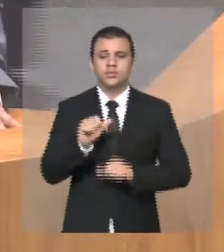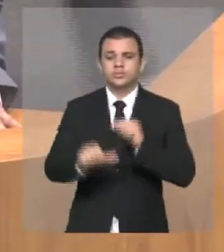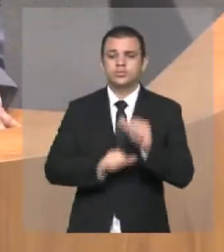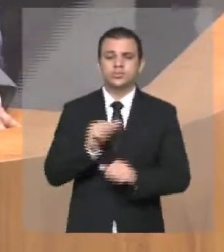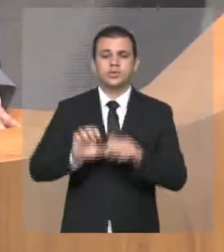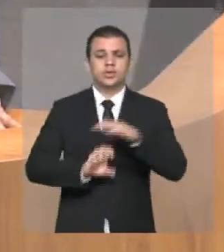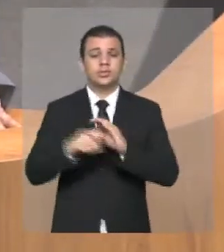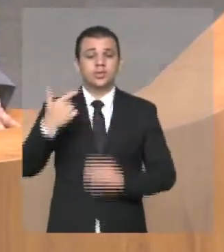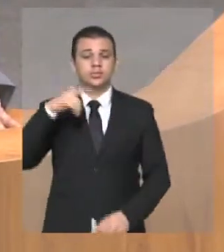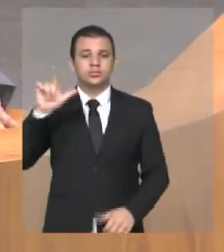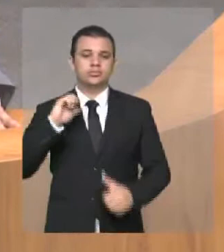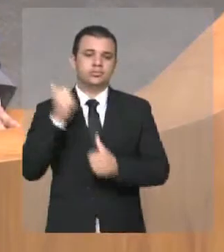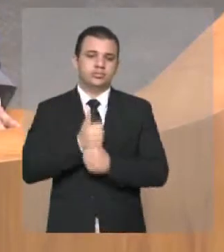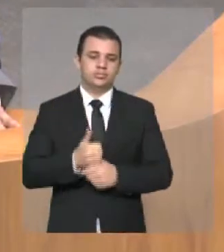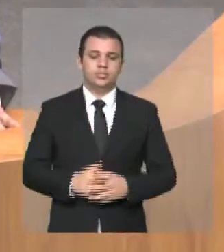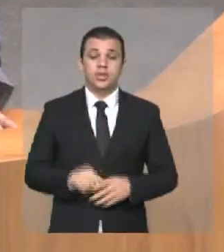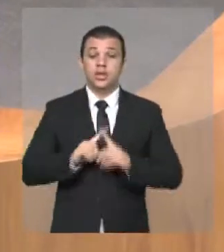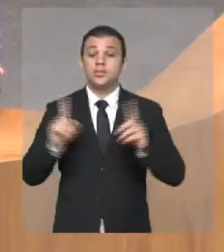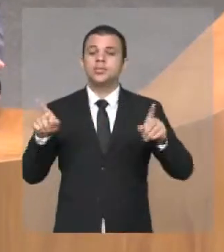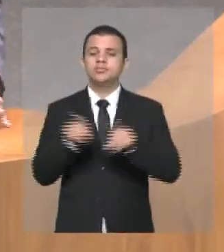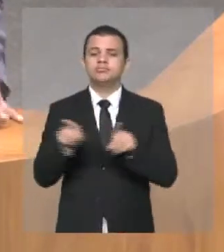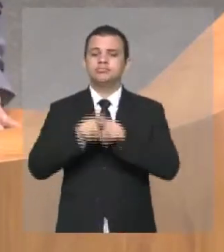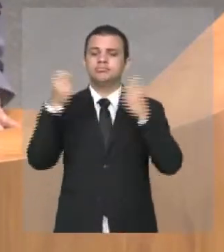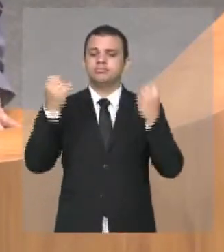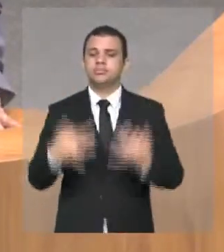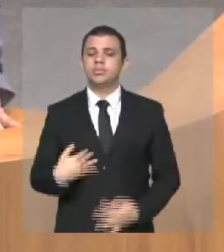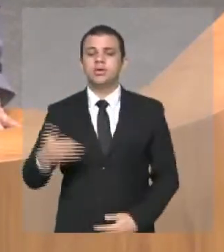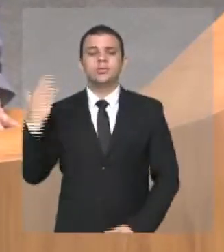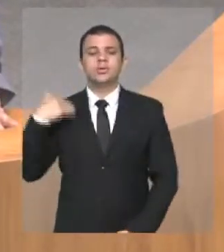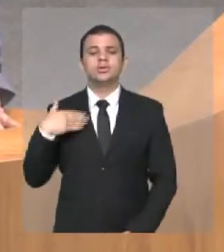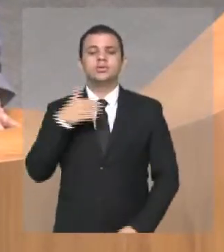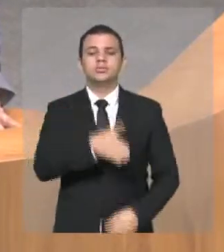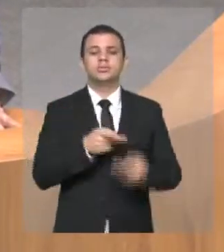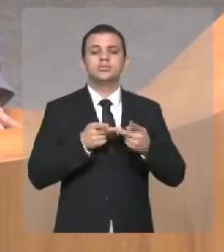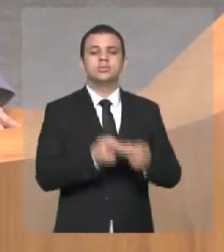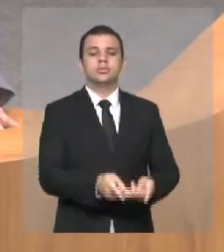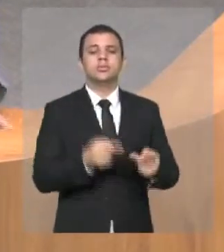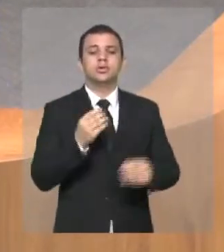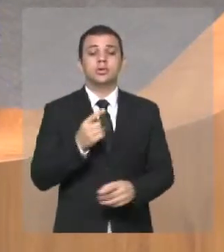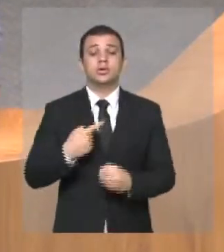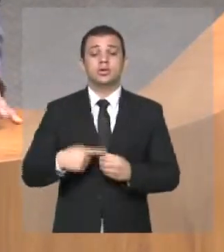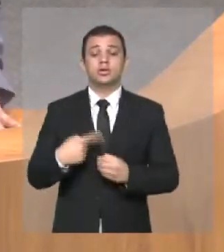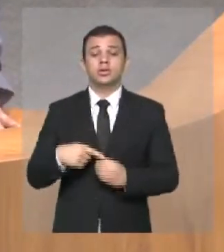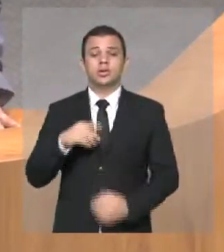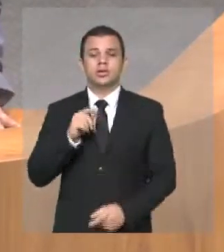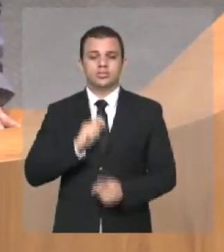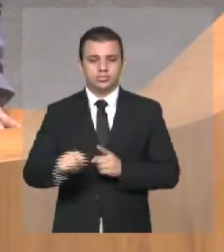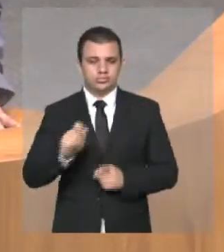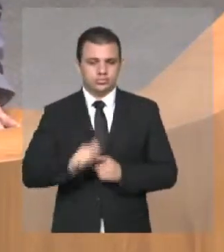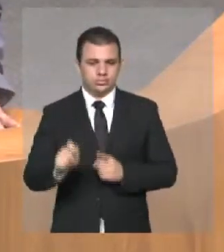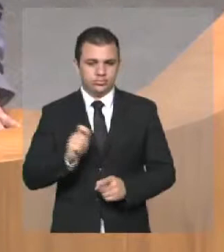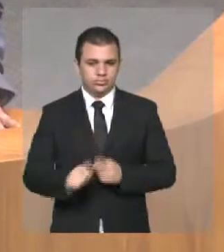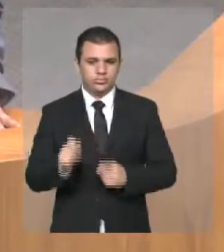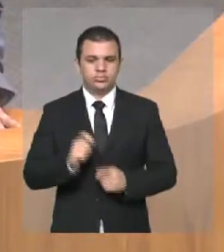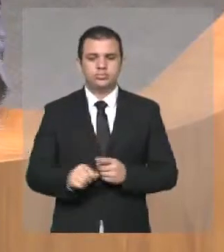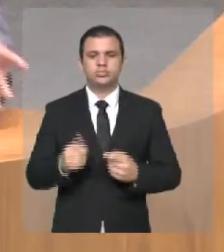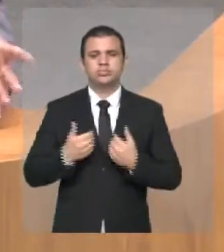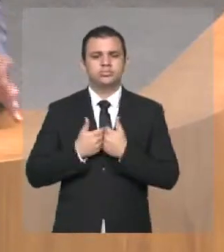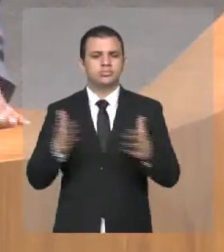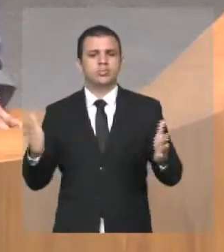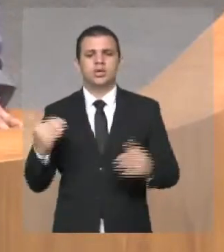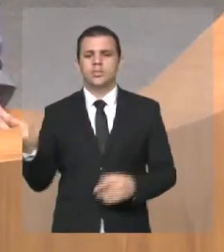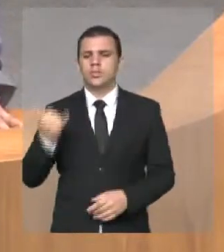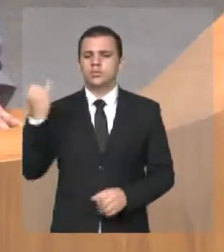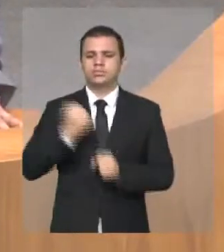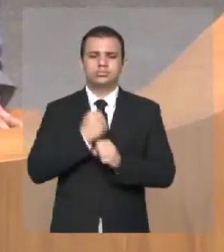Mas também, senhor presidente, quero aqui registrar que estive na cidade de Pinheiro, na inauguração de uma grande obra, que é o hospital que leva o